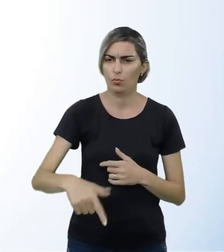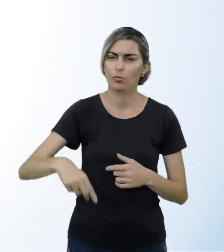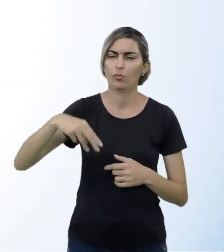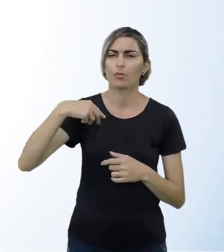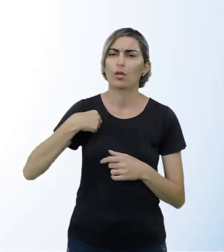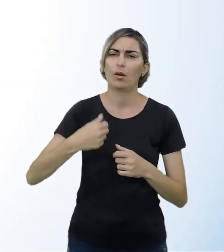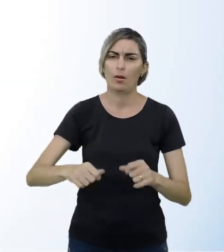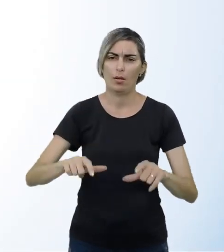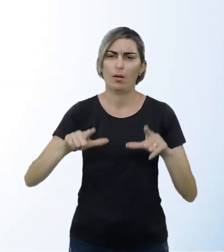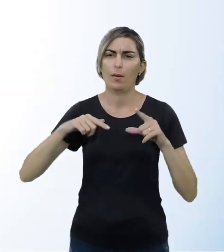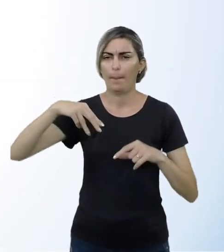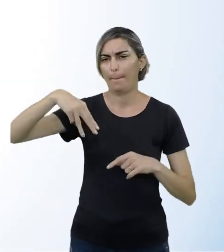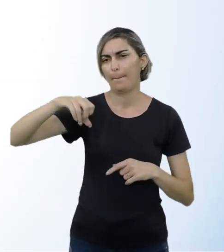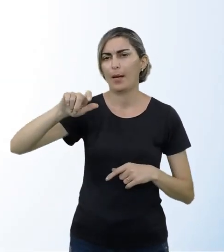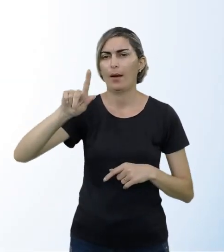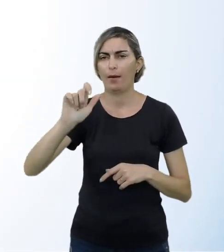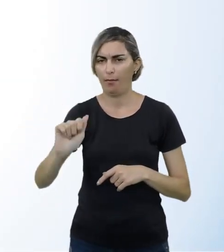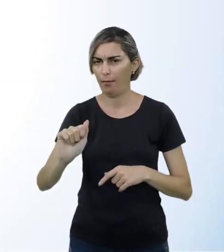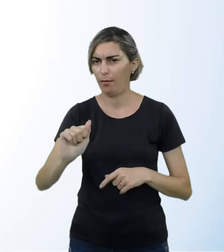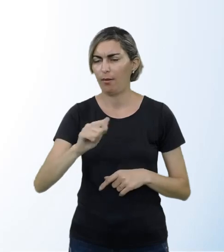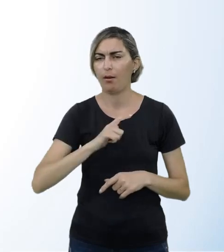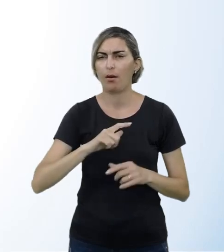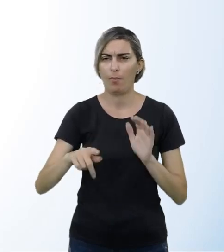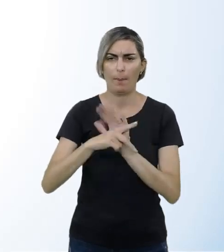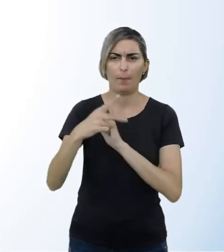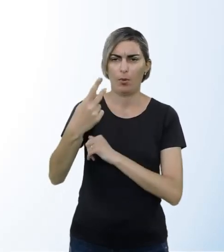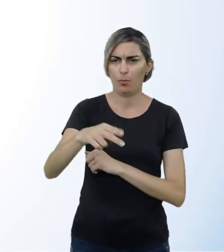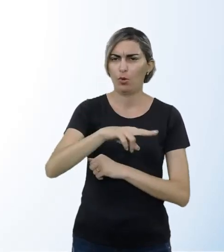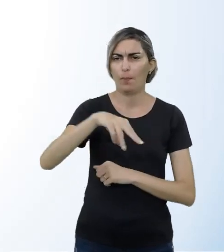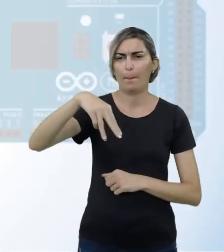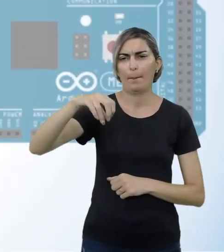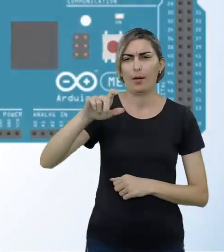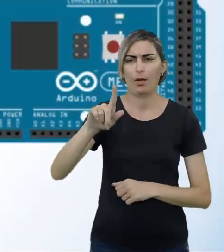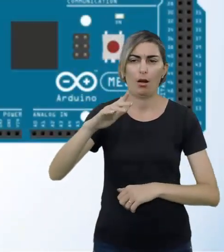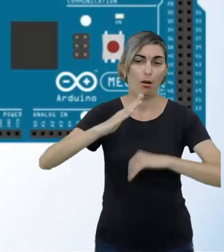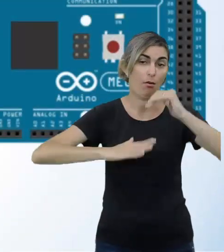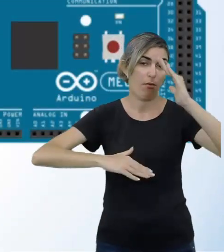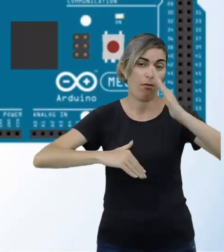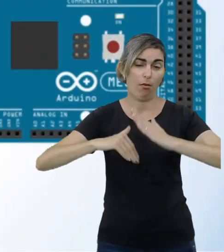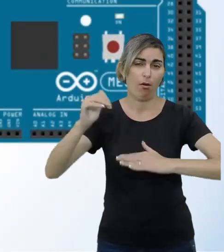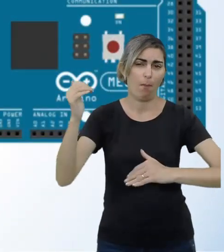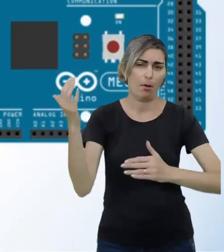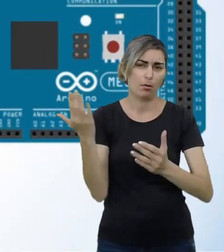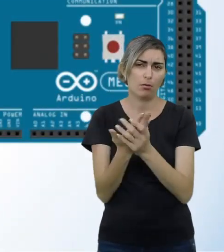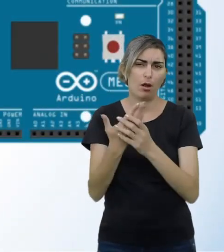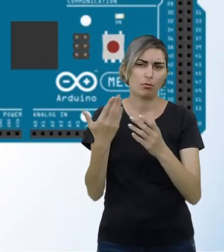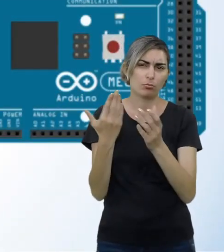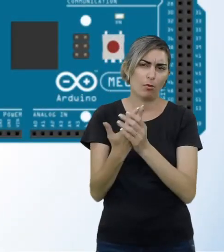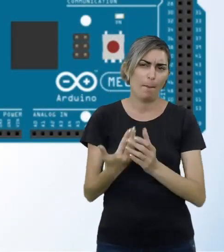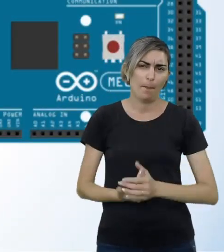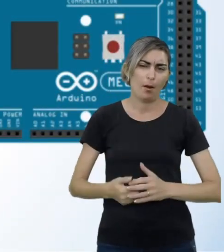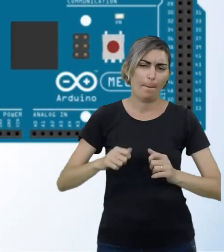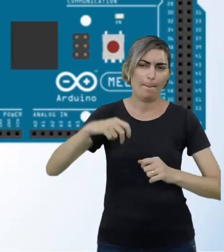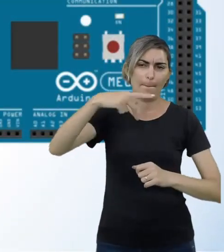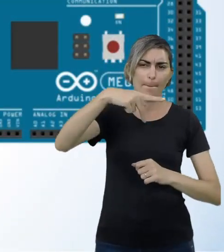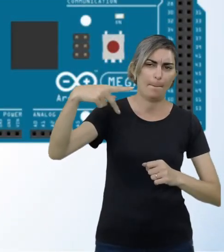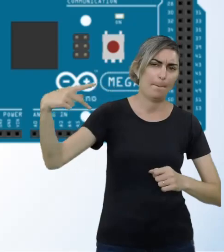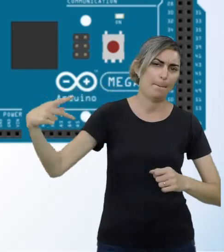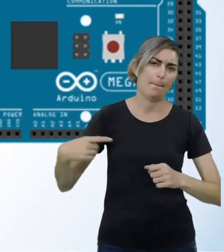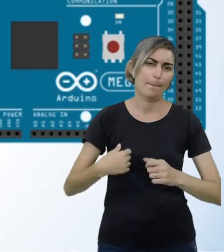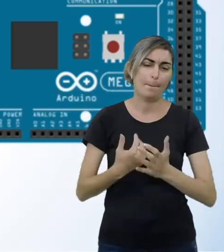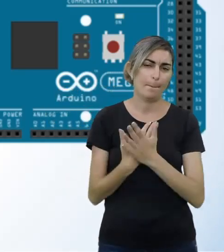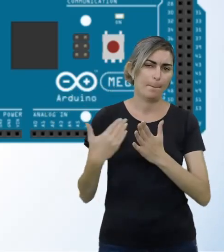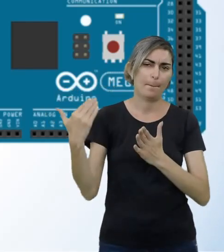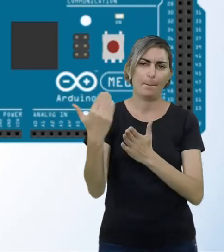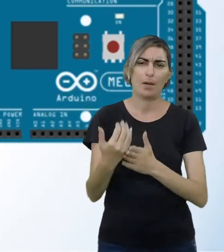Outra placa interessante é o Arduino Mega. Como o próprio nome sugere, é uma placa que ela tem uma capacidade de processamento maior, número de portas maior.